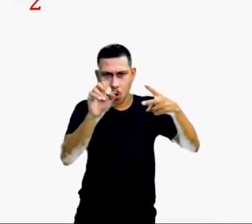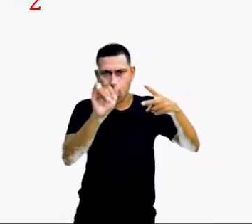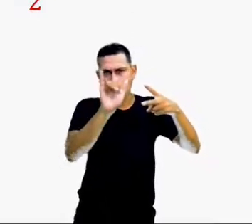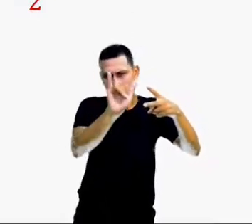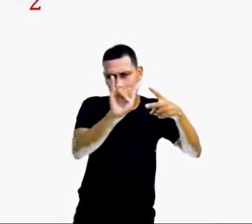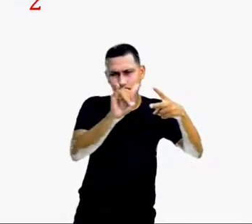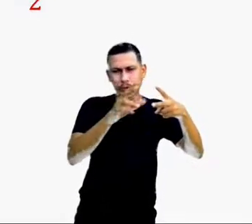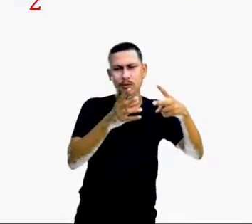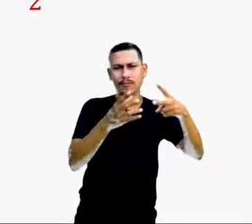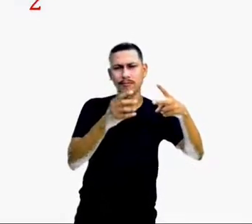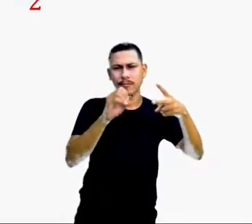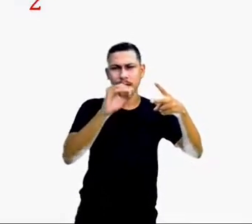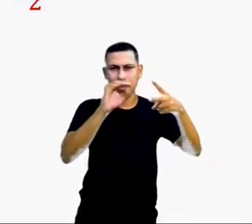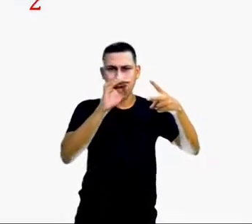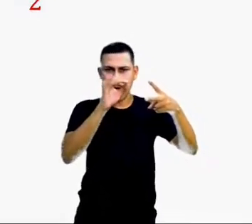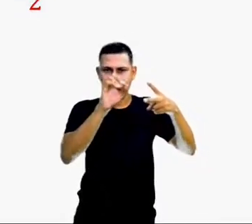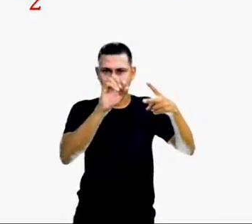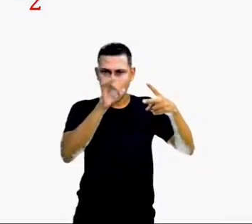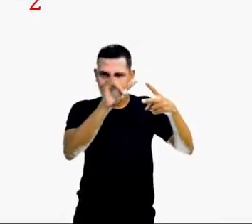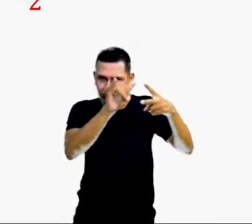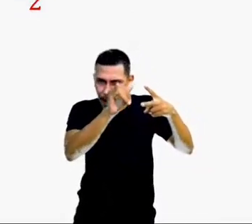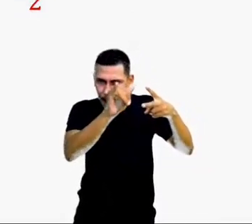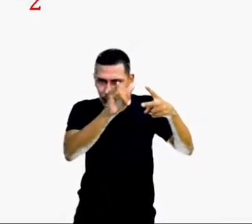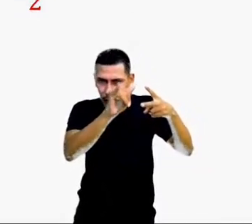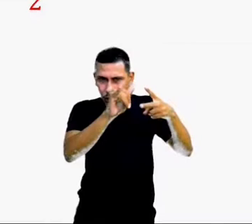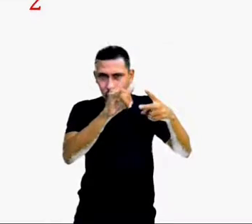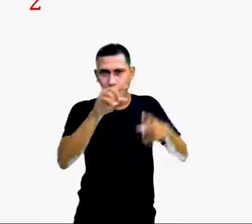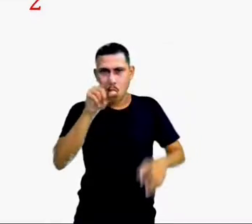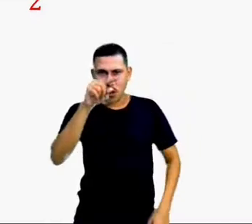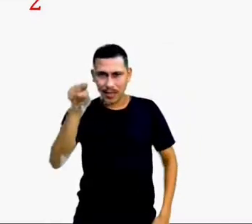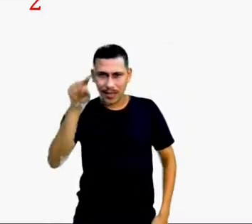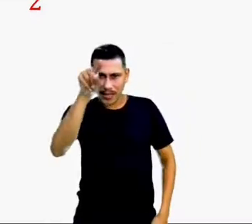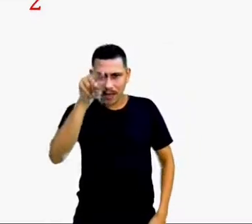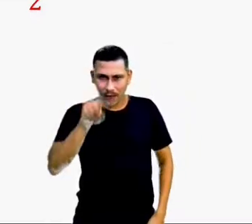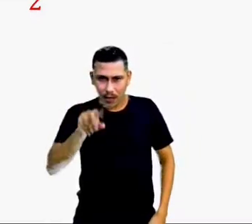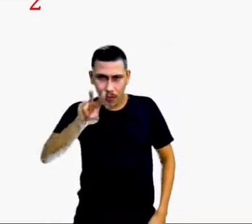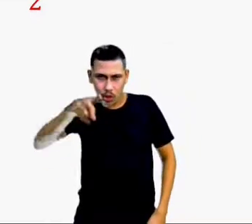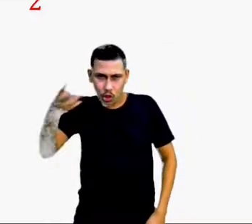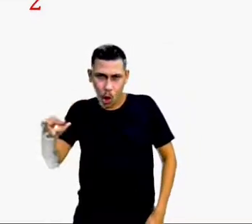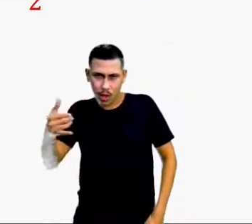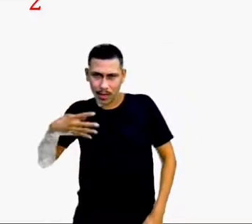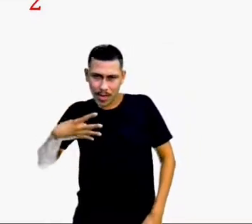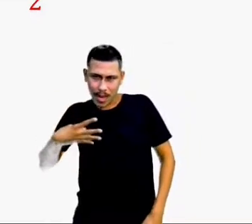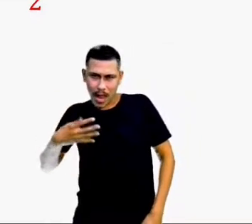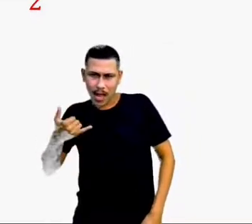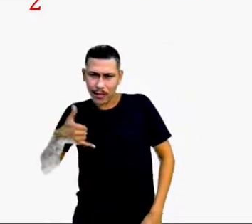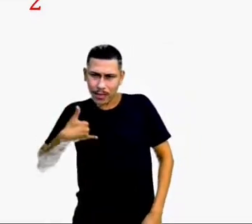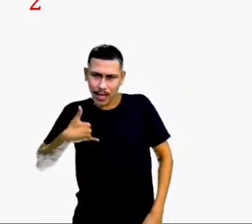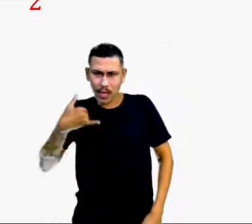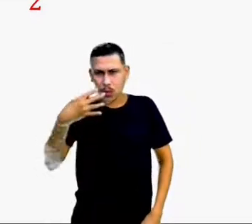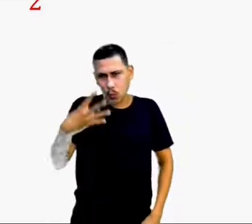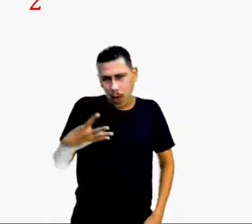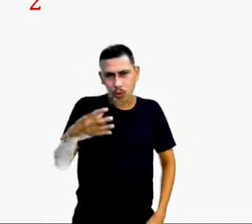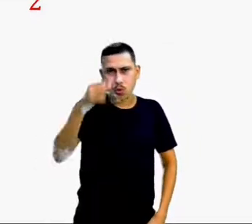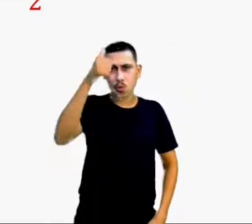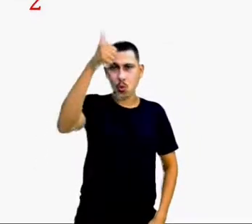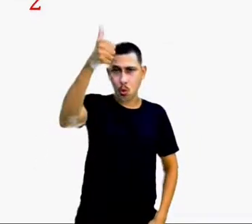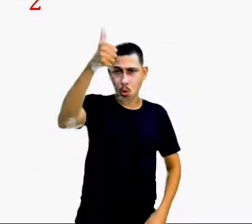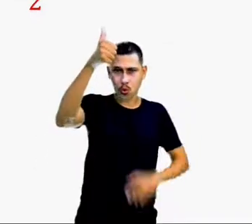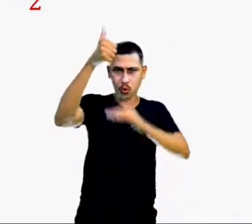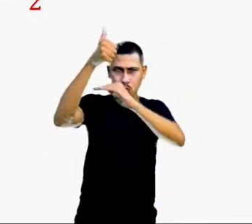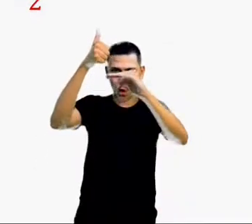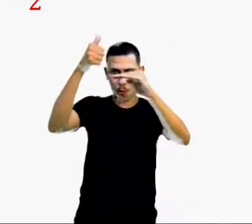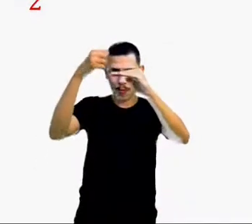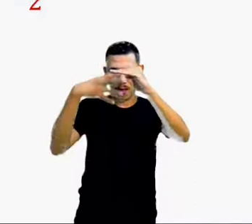Y dividido por o inverso da sua idade. Sua idade é de 4 anos, então é 1 sobre 4. Igual a